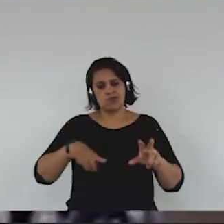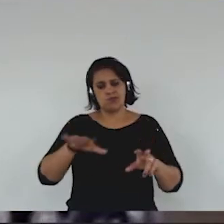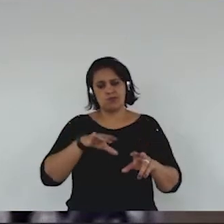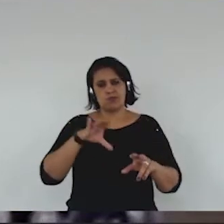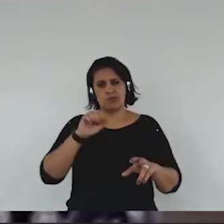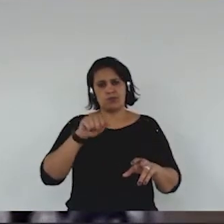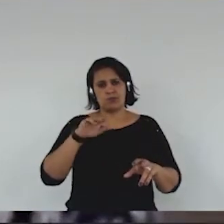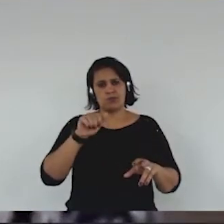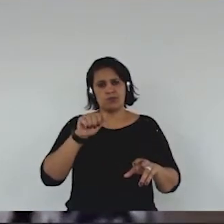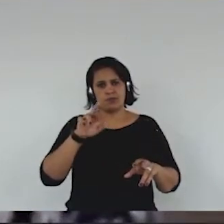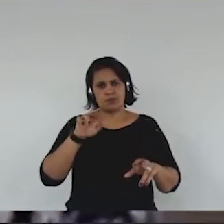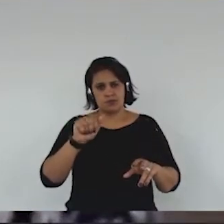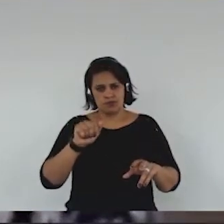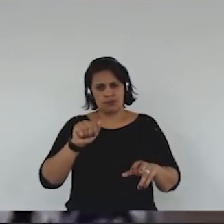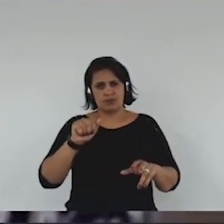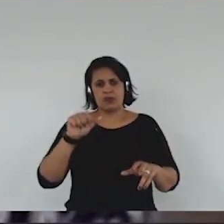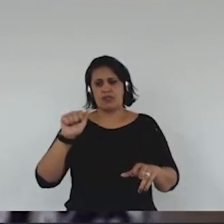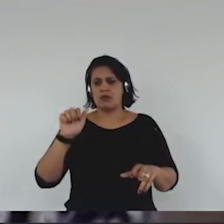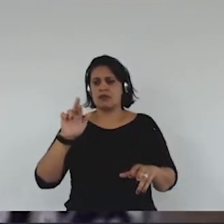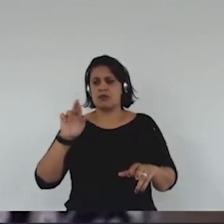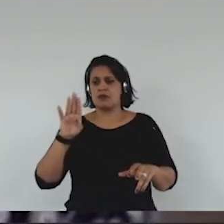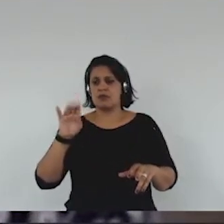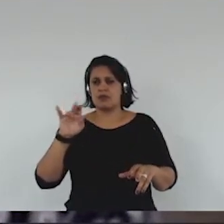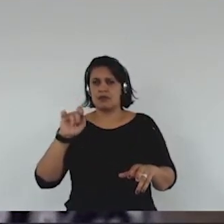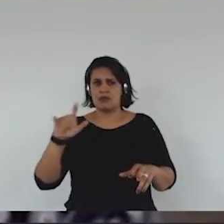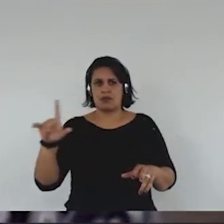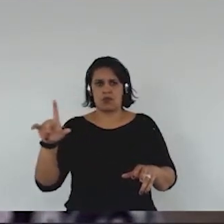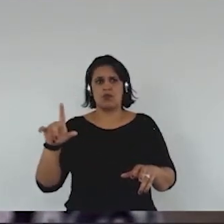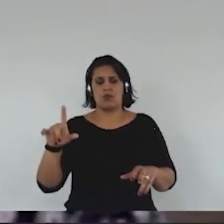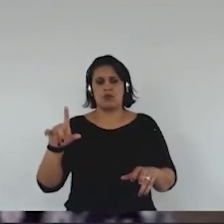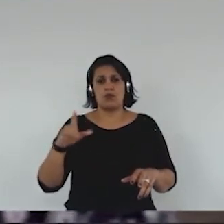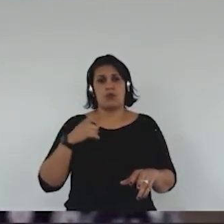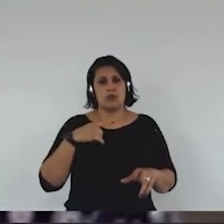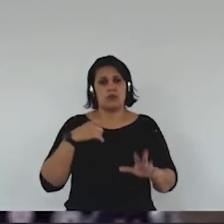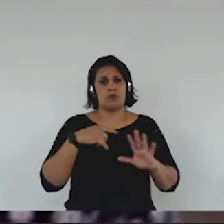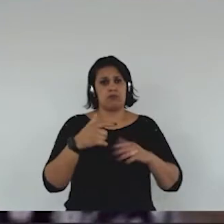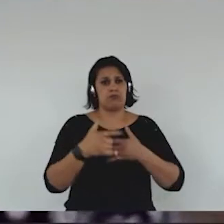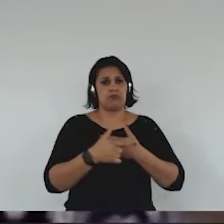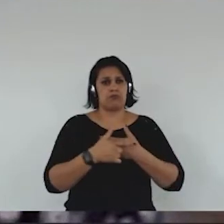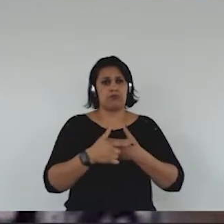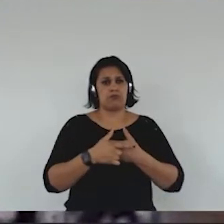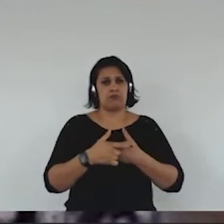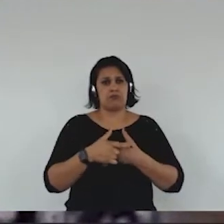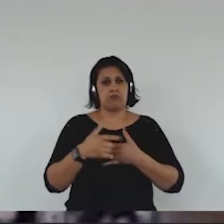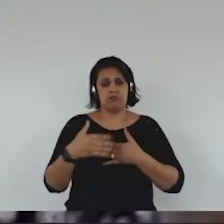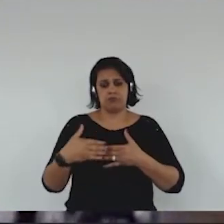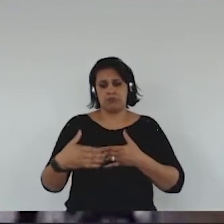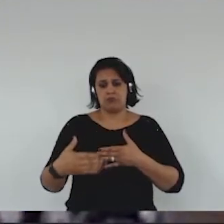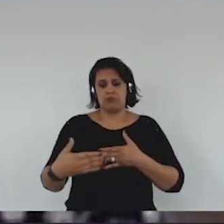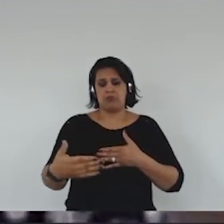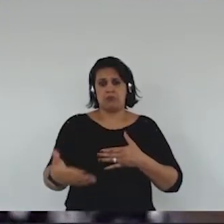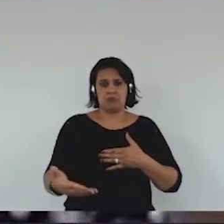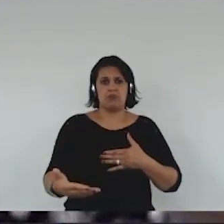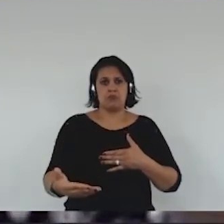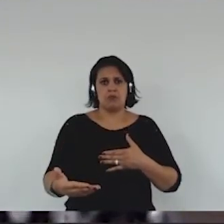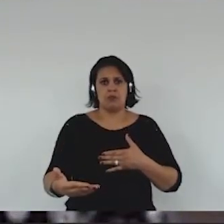Ela vai ter papéis fundamentais ao longo do